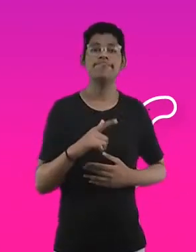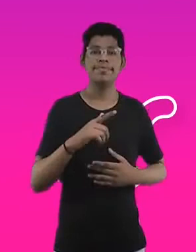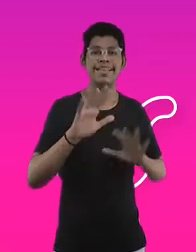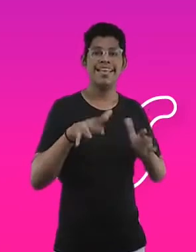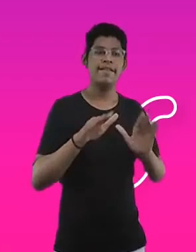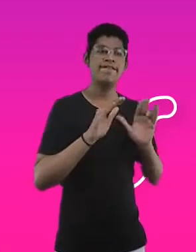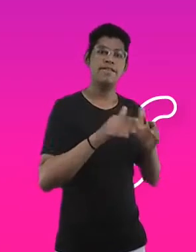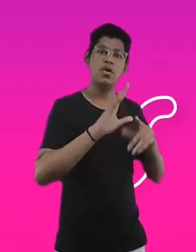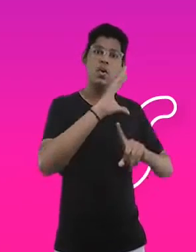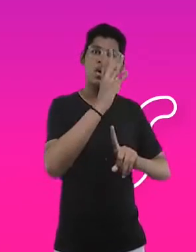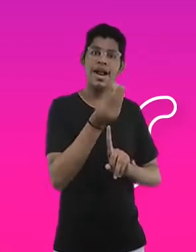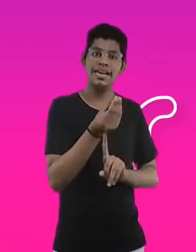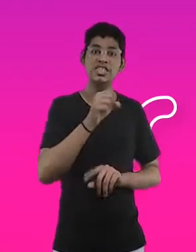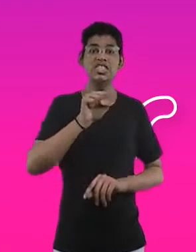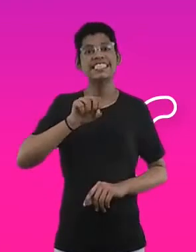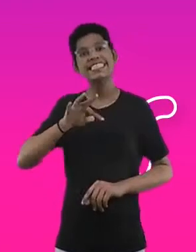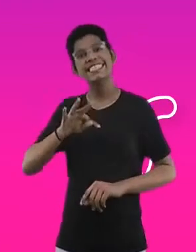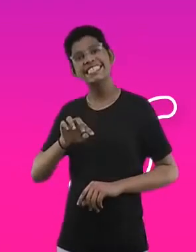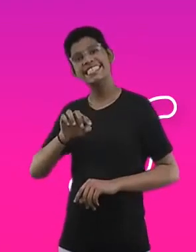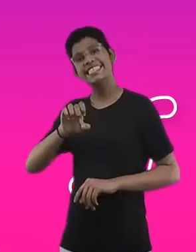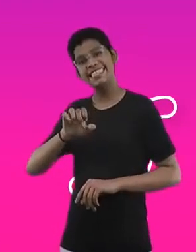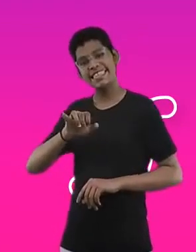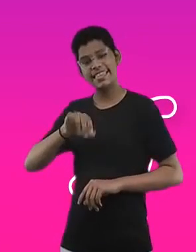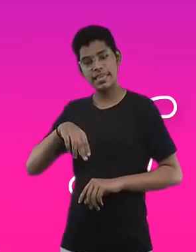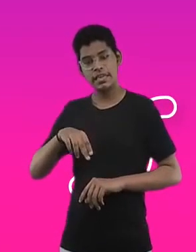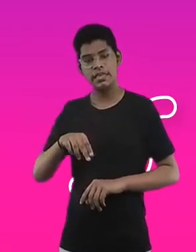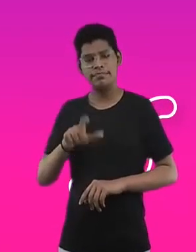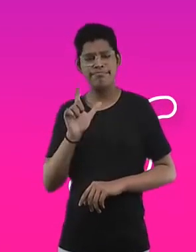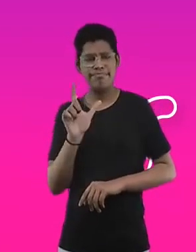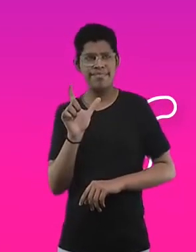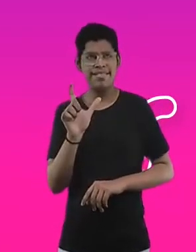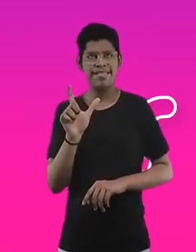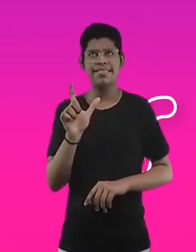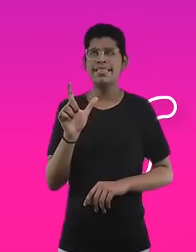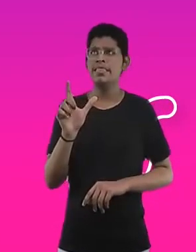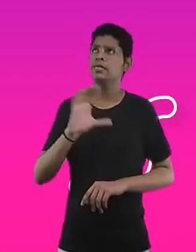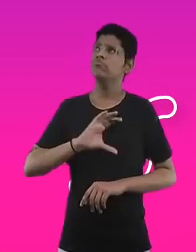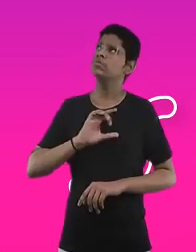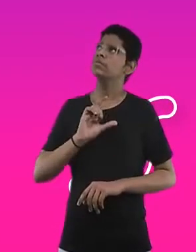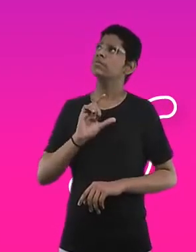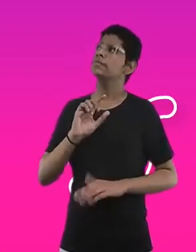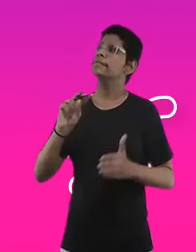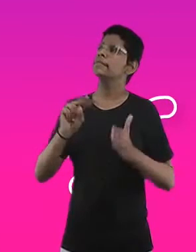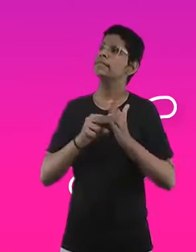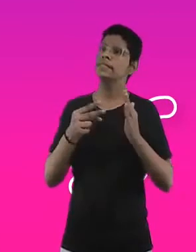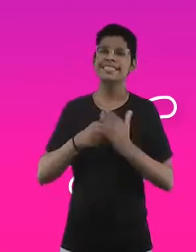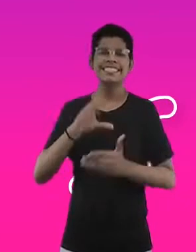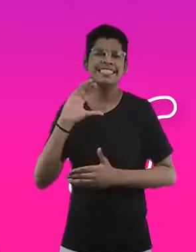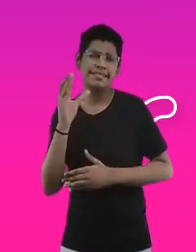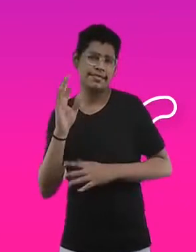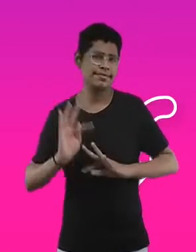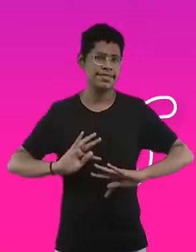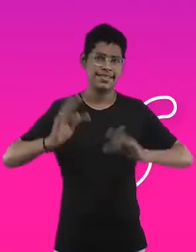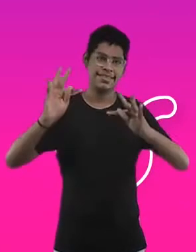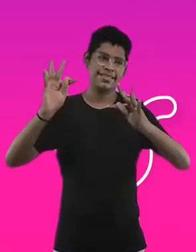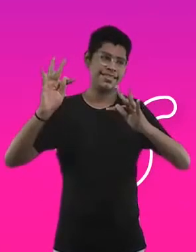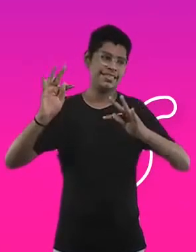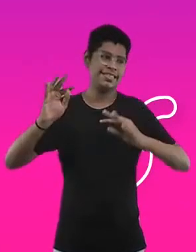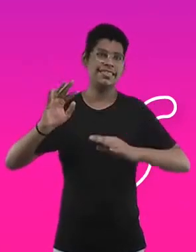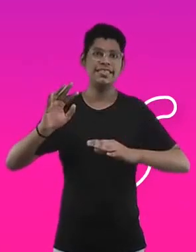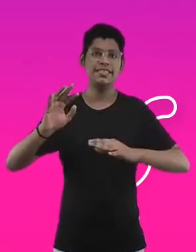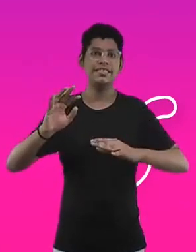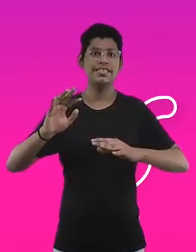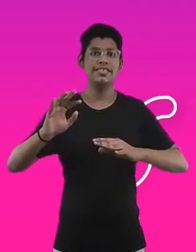STEM, né? Que seria traduzido em português: ciência, tecnologia, engenharia e